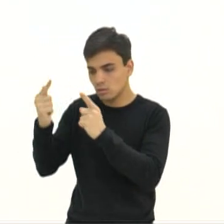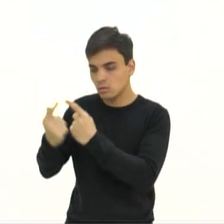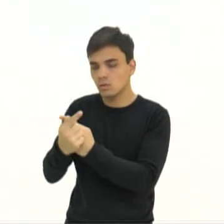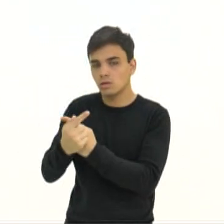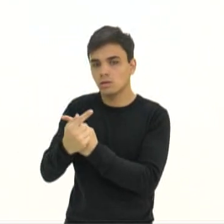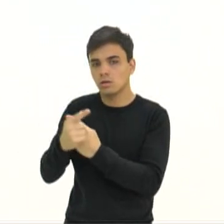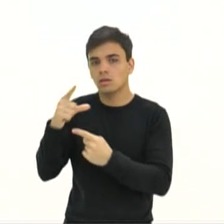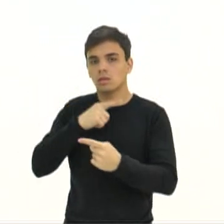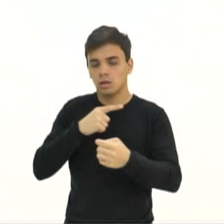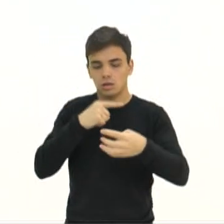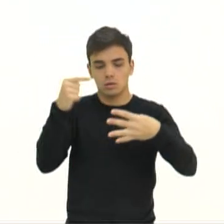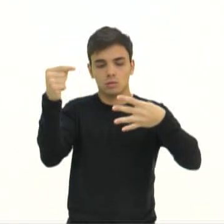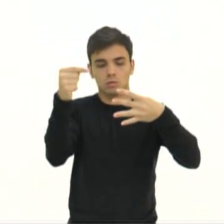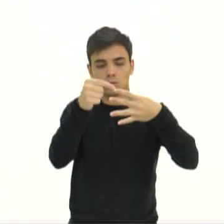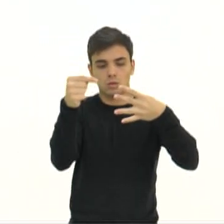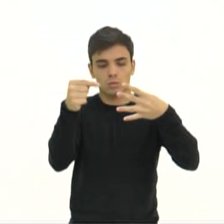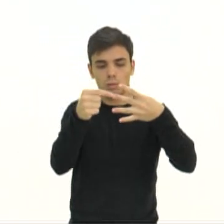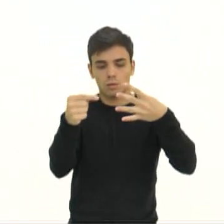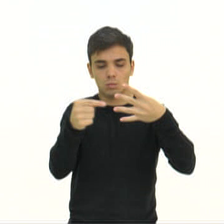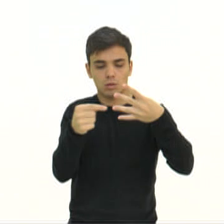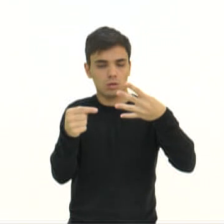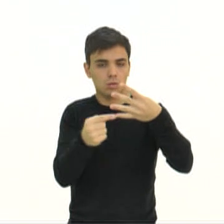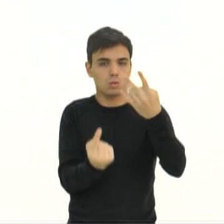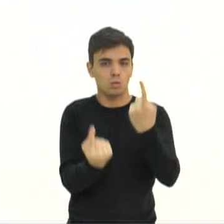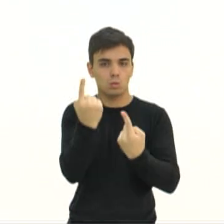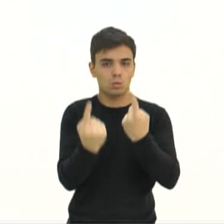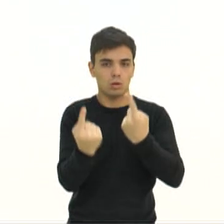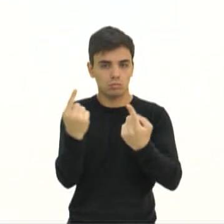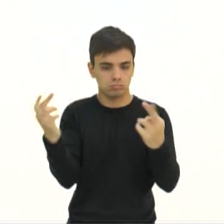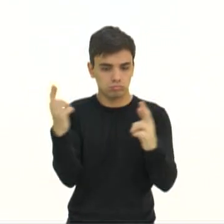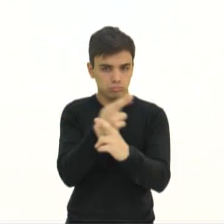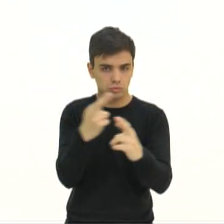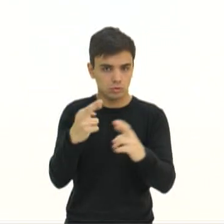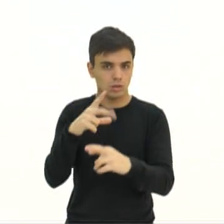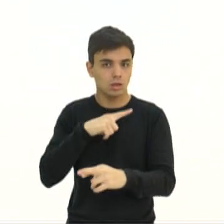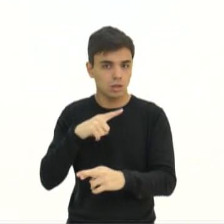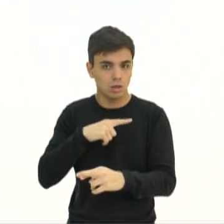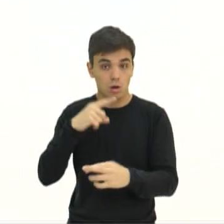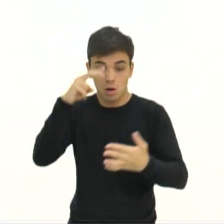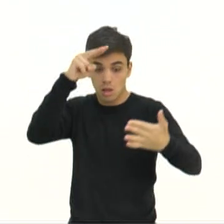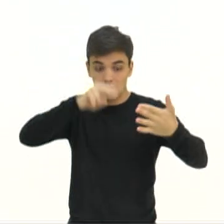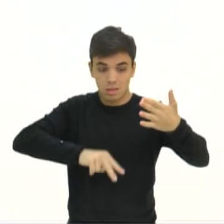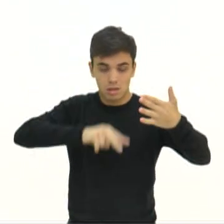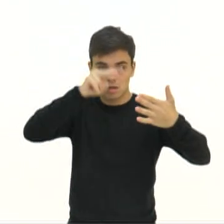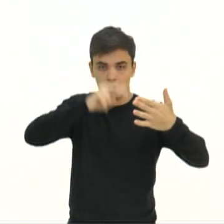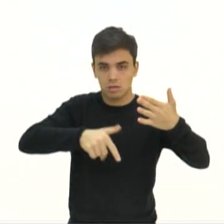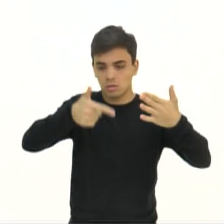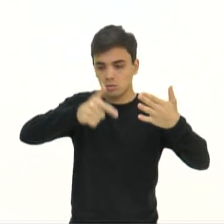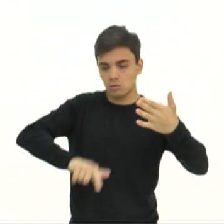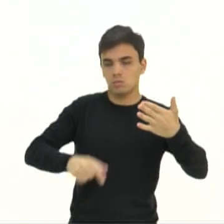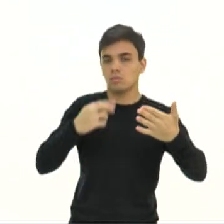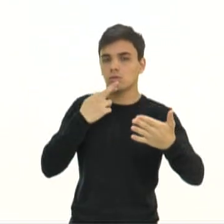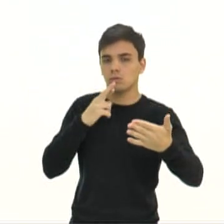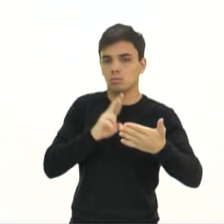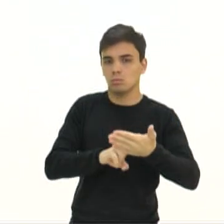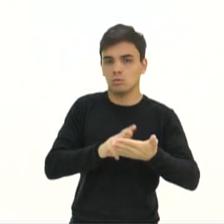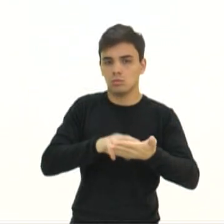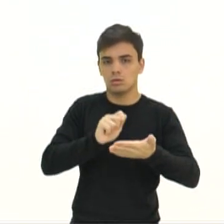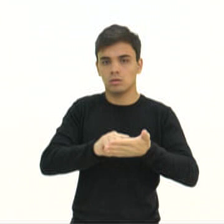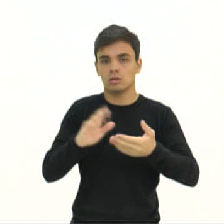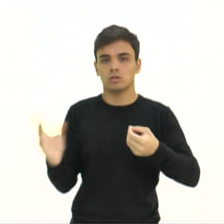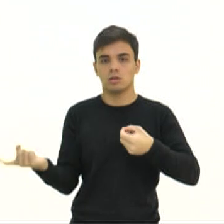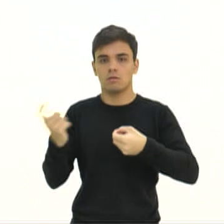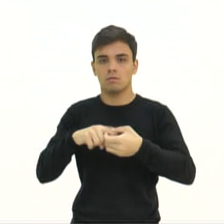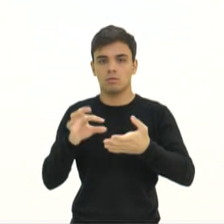estão quais dos que nós relacionamos ali nas respostas? Então, leiam, respondam, anotem no caderno, a gente já volta para corrigir.